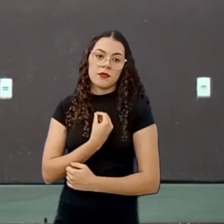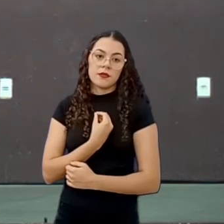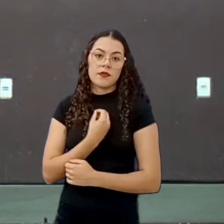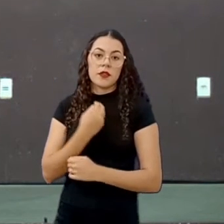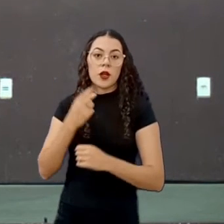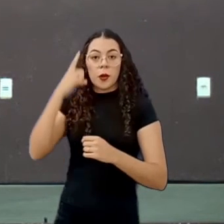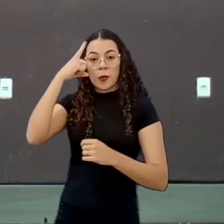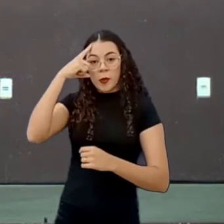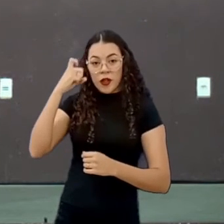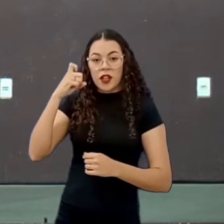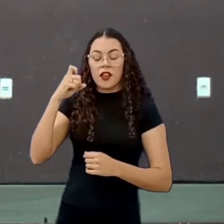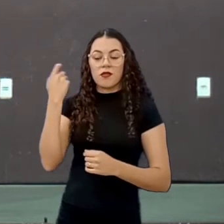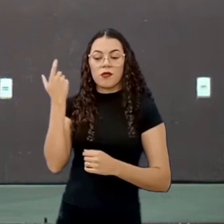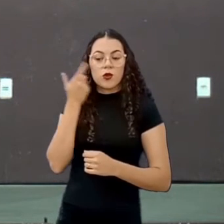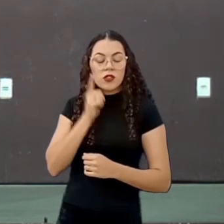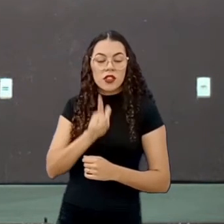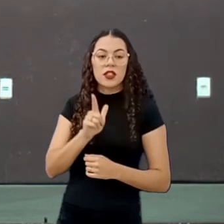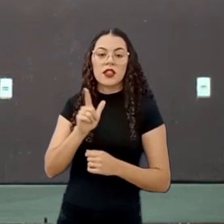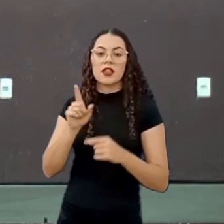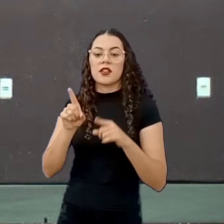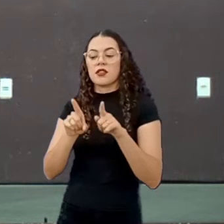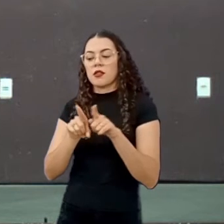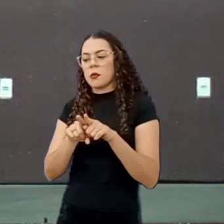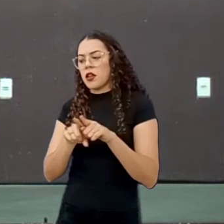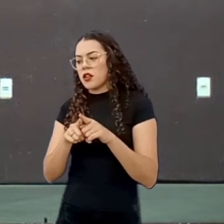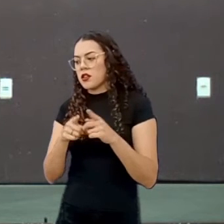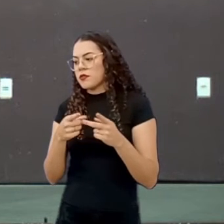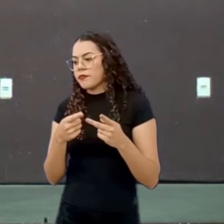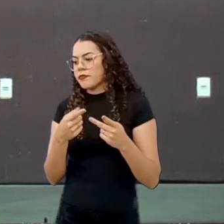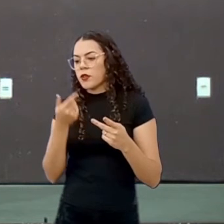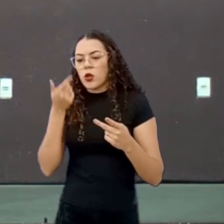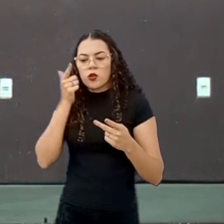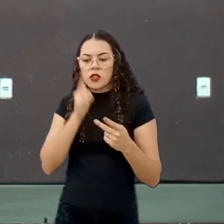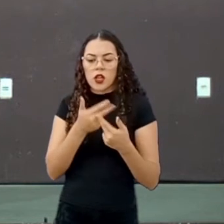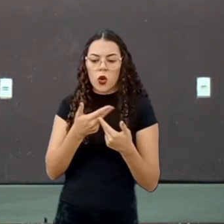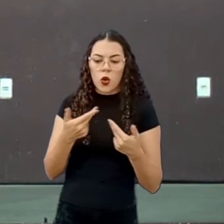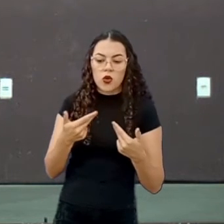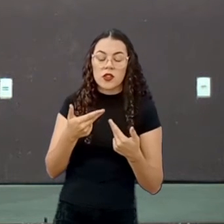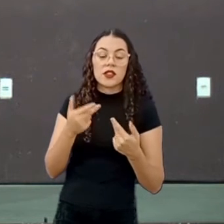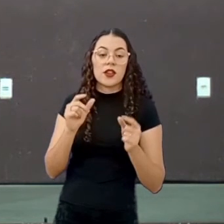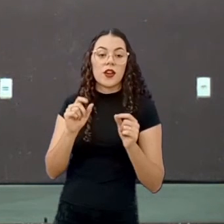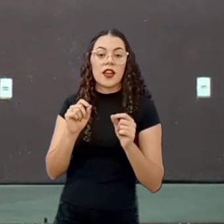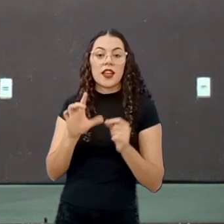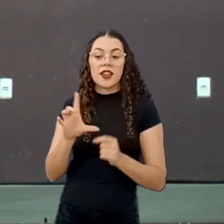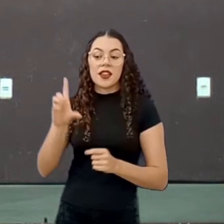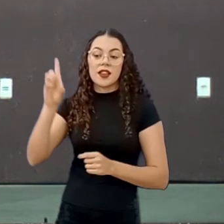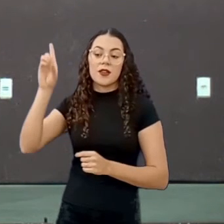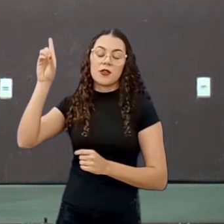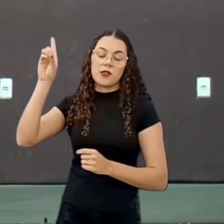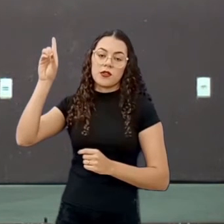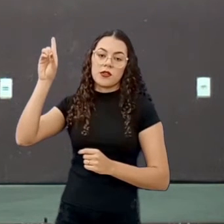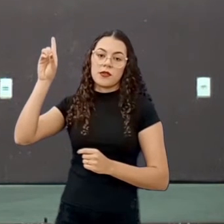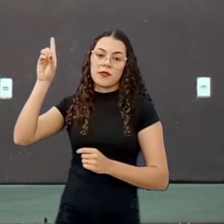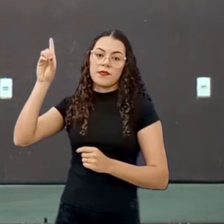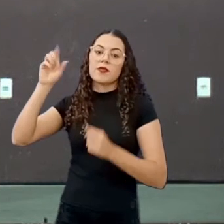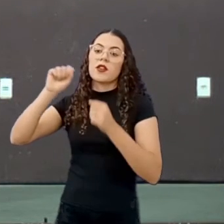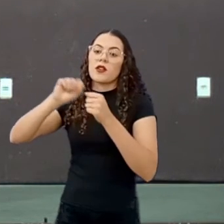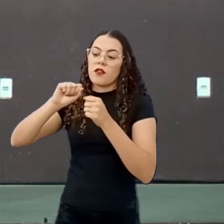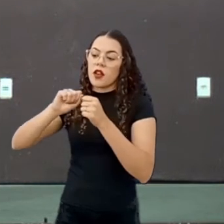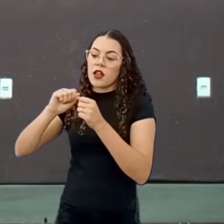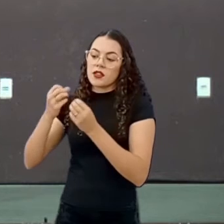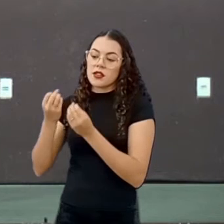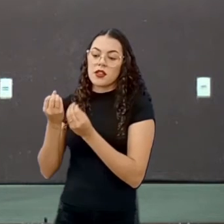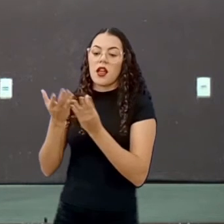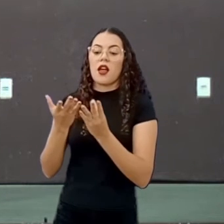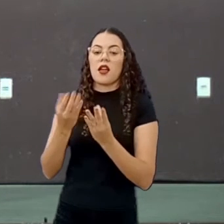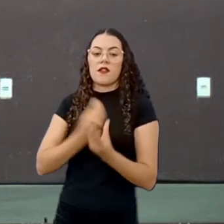a capacidade, a habilidade, a possibilidade é Deus que está fazendo isso presente no